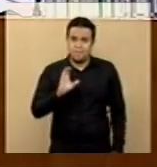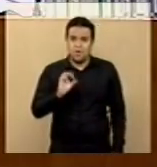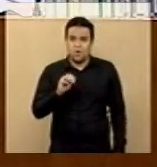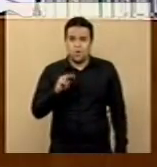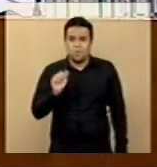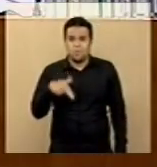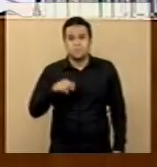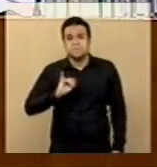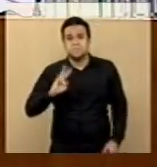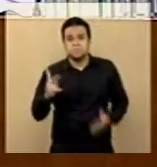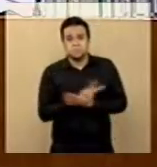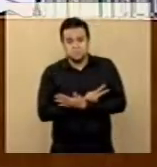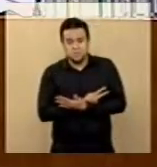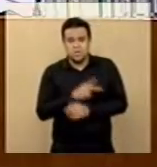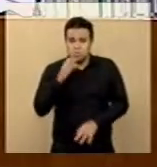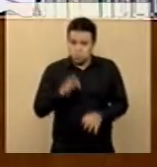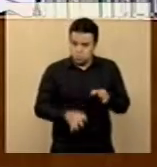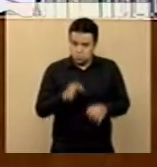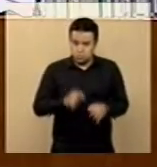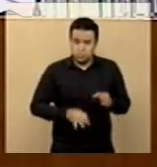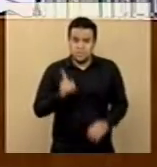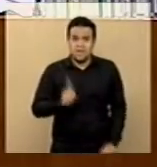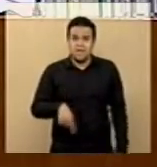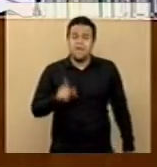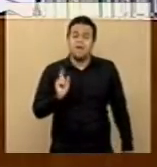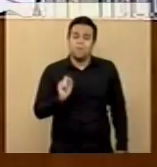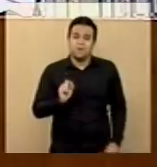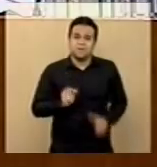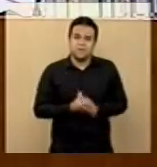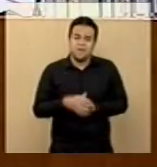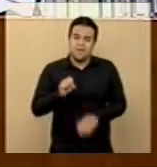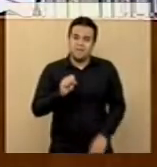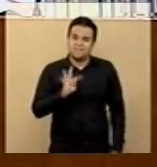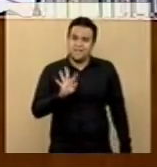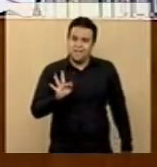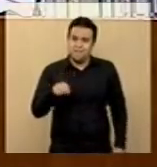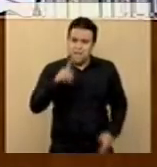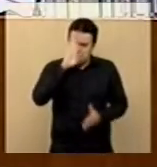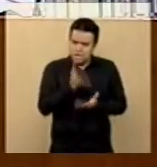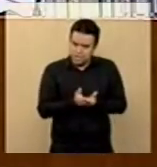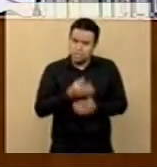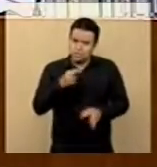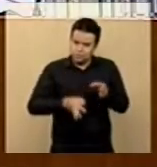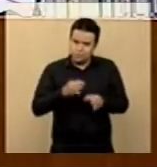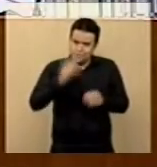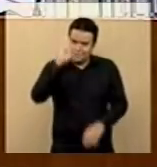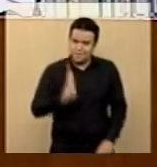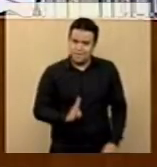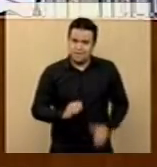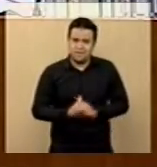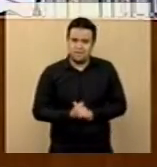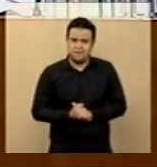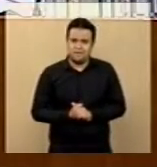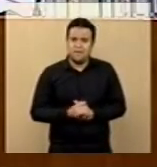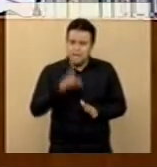a praticá-lo, por um juiz, é um atestado de que o Supremo Tribunal Federal acredita no juiz brasileiro, acredita na